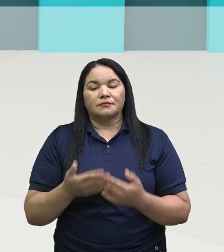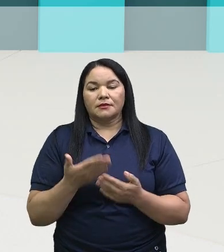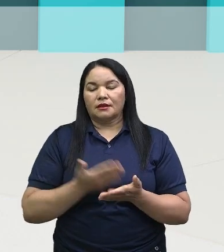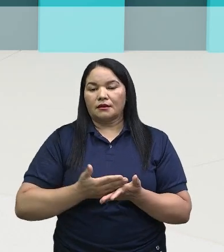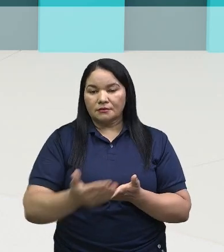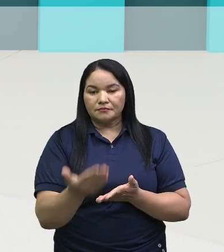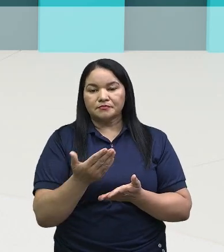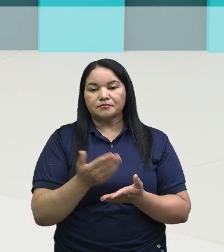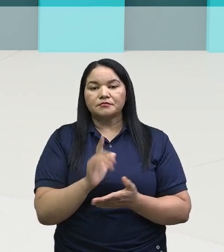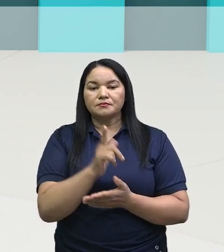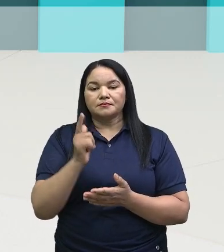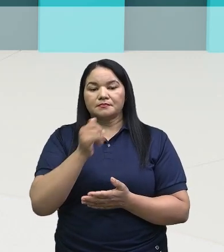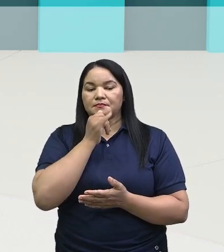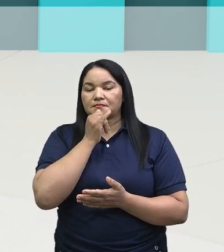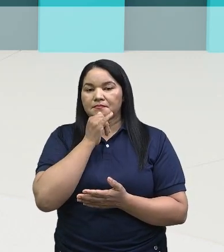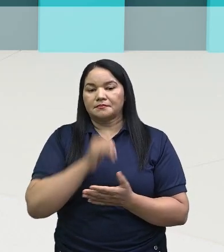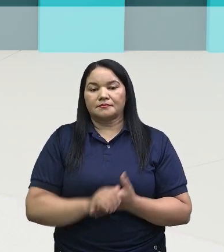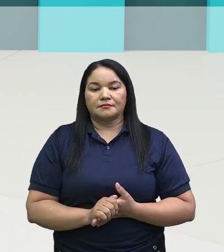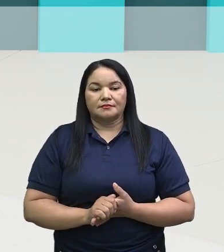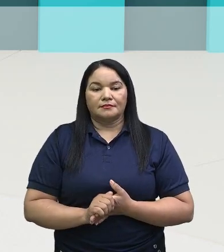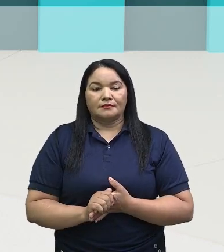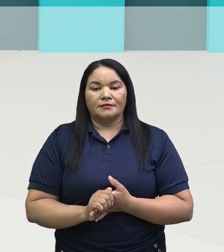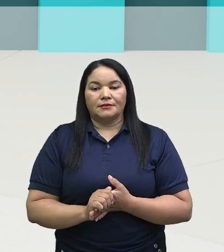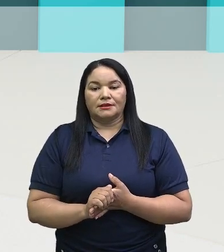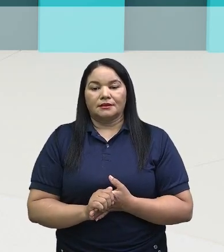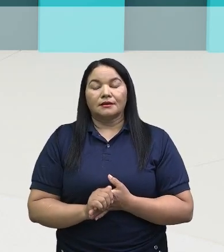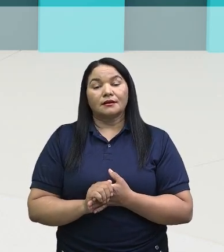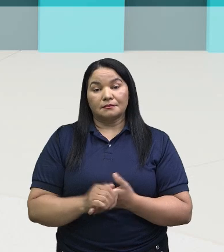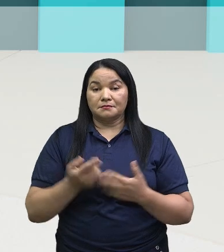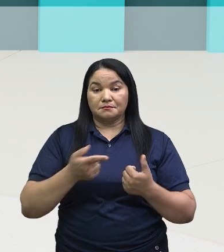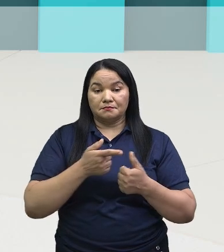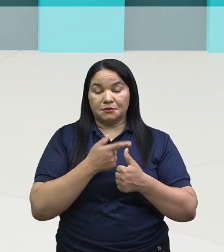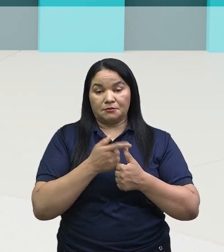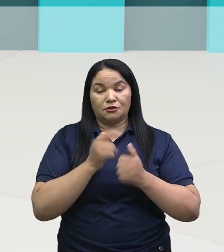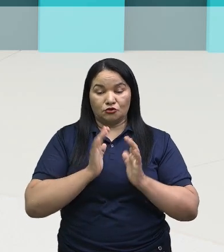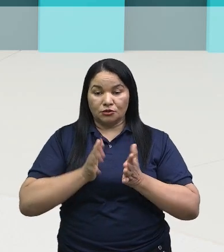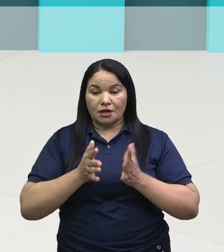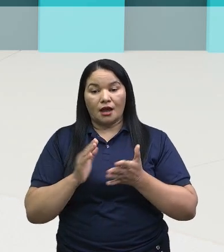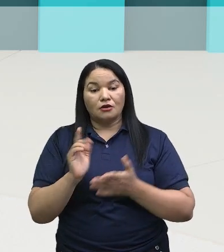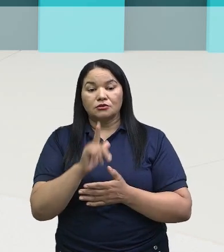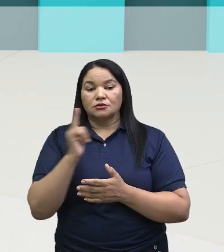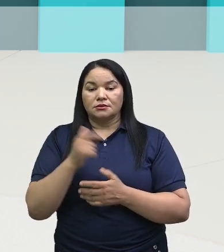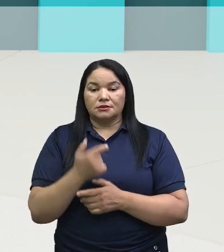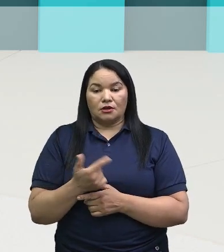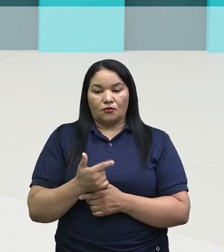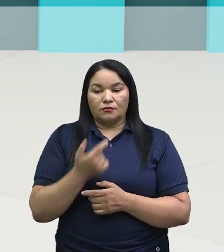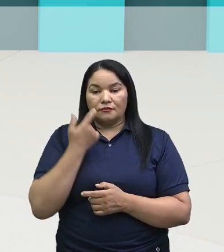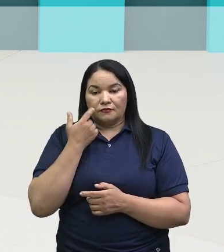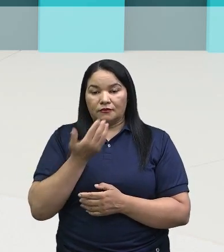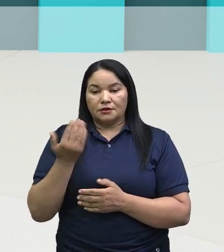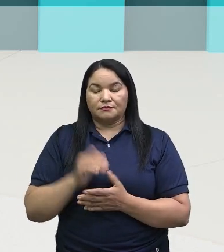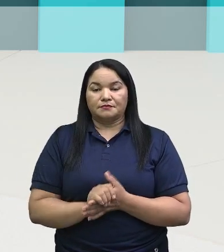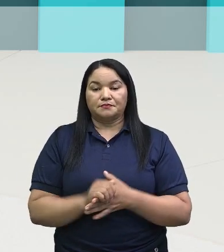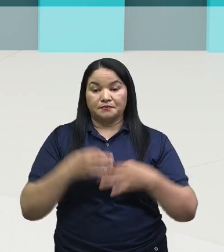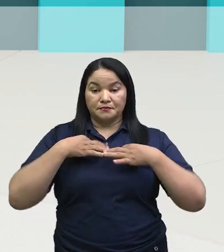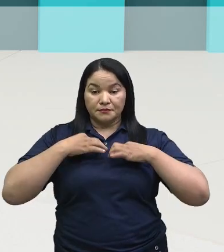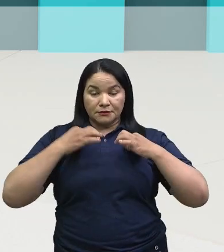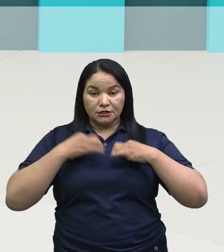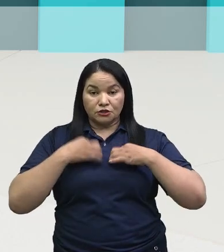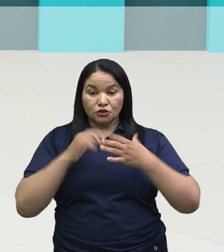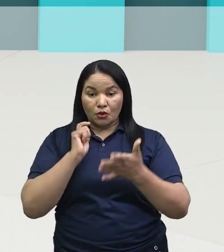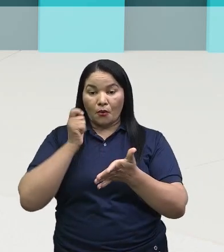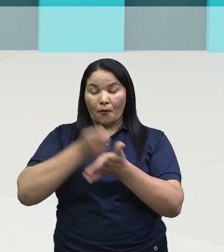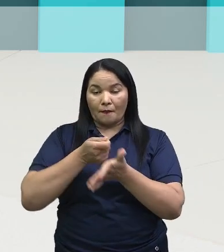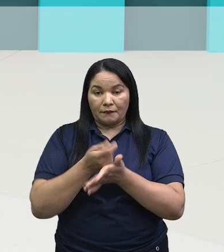acompanhem outros exemplos aqui comigo. Então, já falei do primeiro, agora eu quero que vocês vejam o segundo. A blusa que comprei